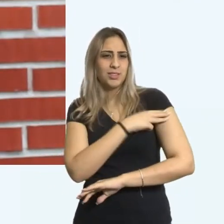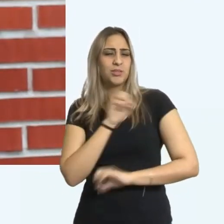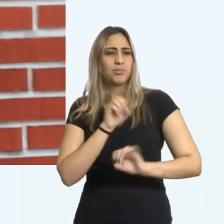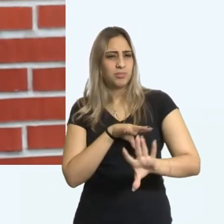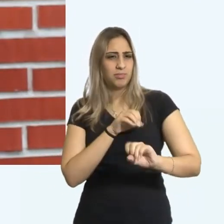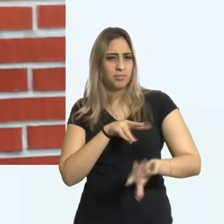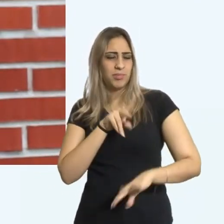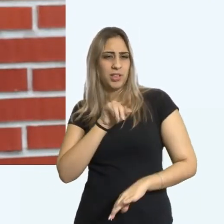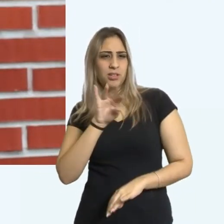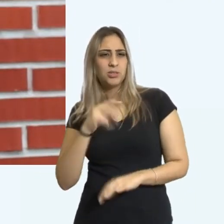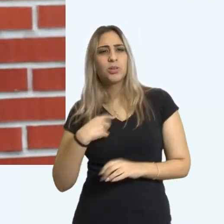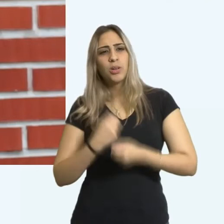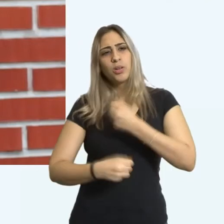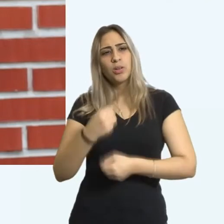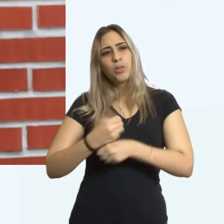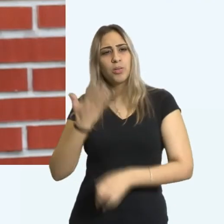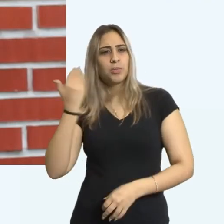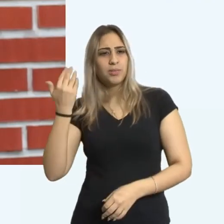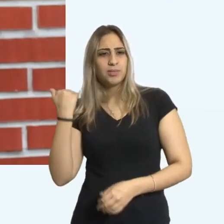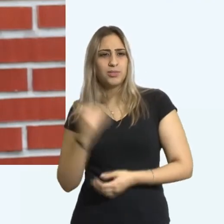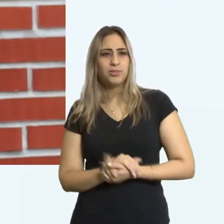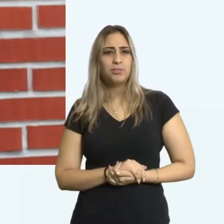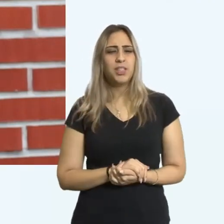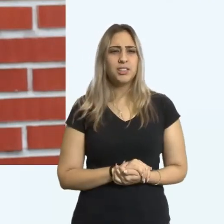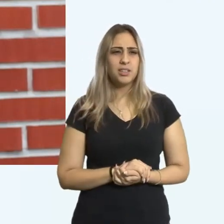e eu não é